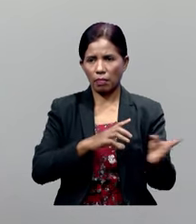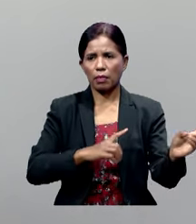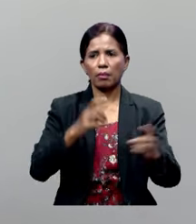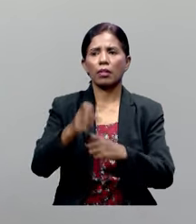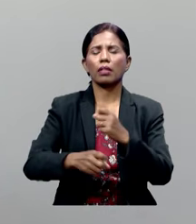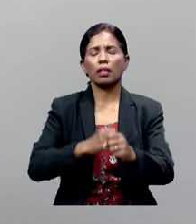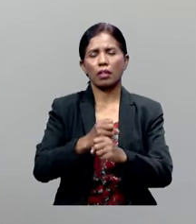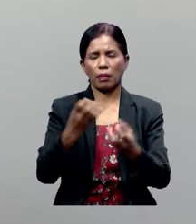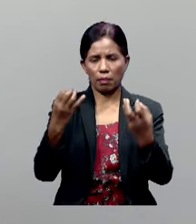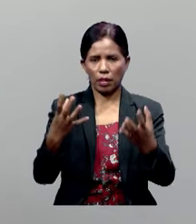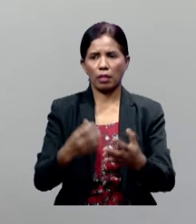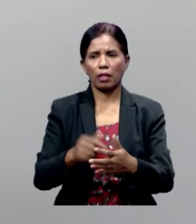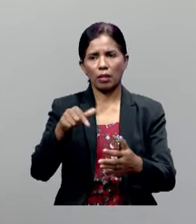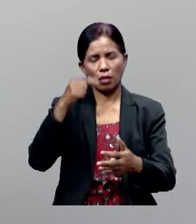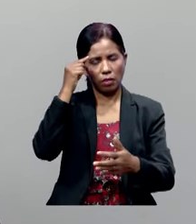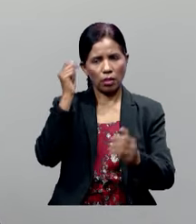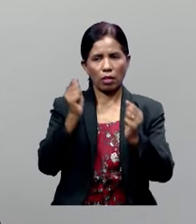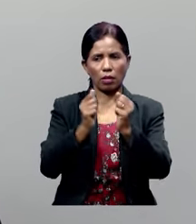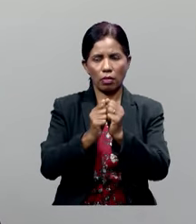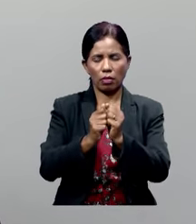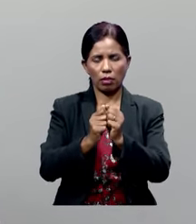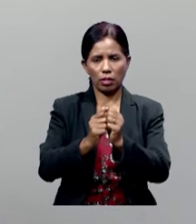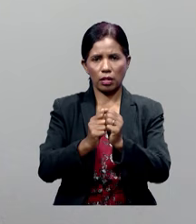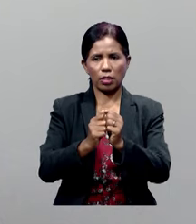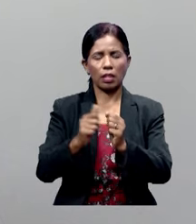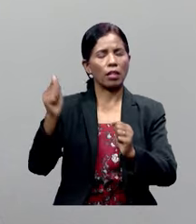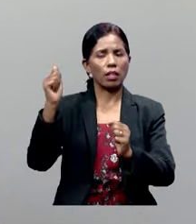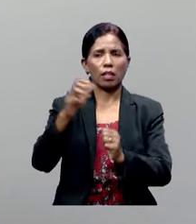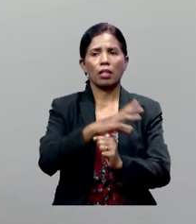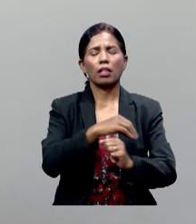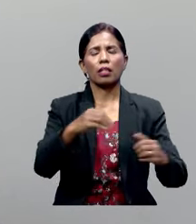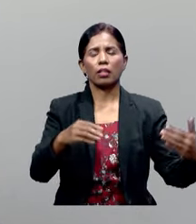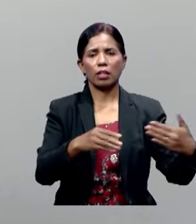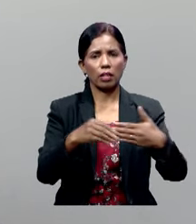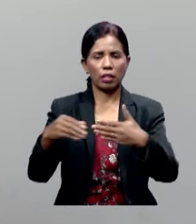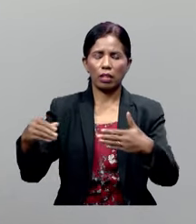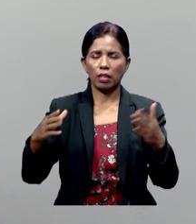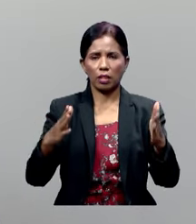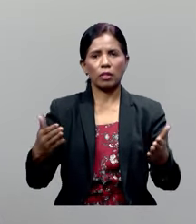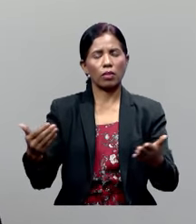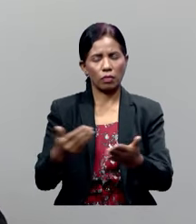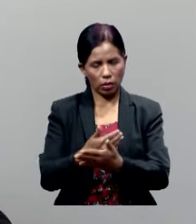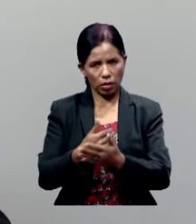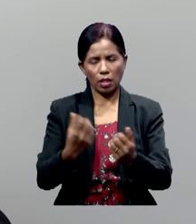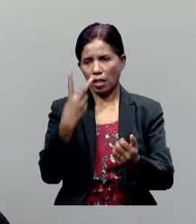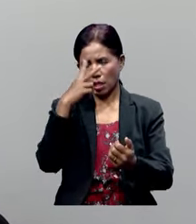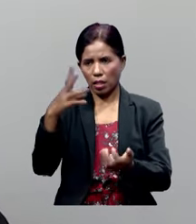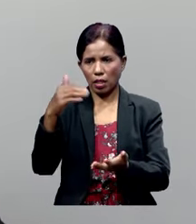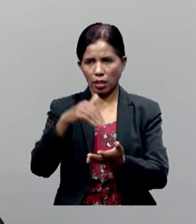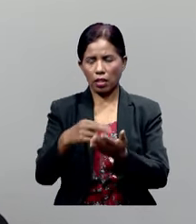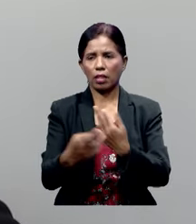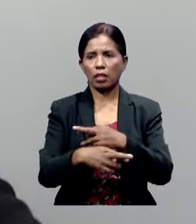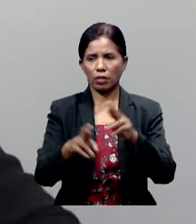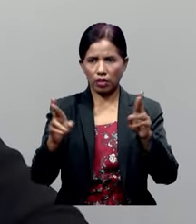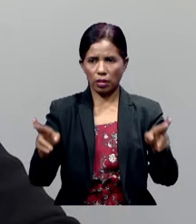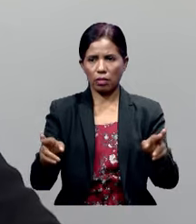barak ni larang guverno mai honi ne mandato fong ni hakar kalo avaliasaun avaliasaun ni resultat maksena tingkal